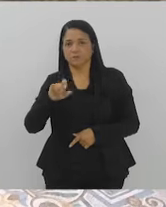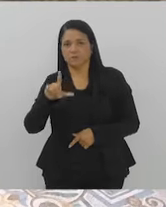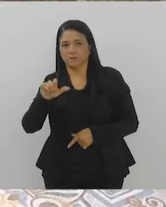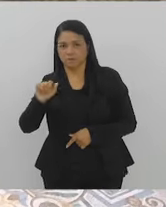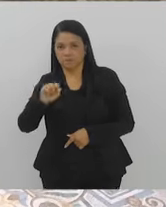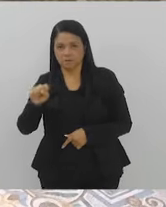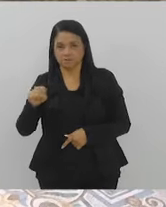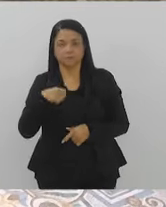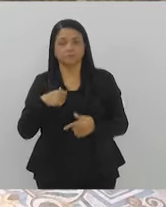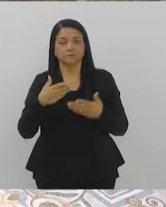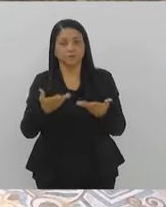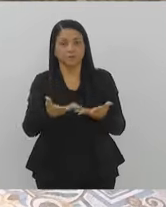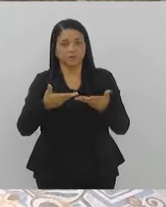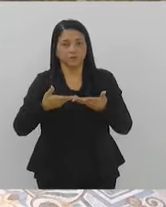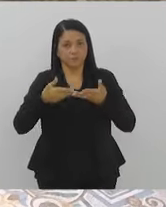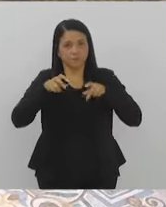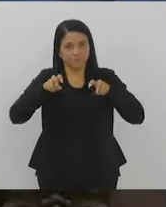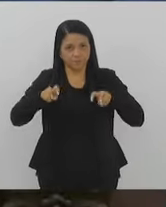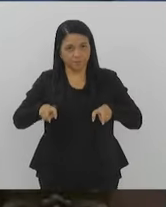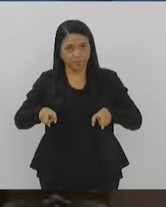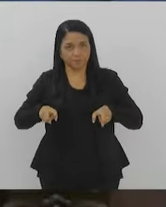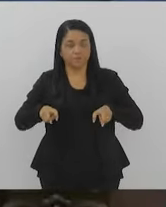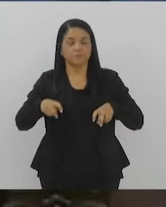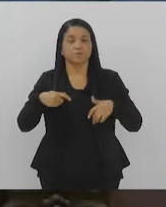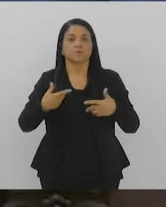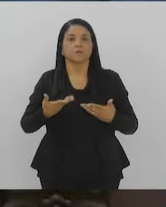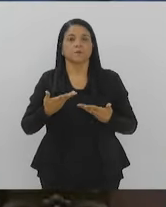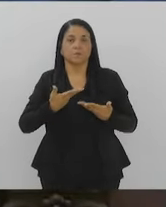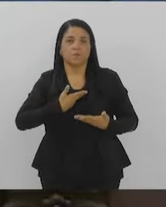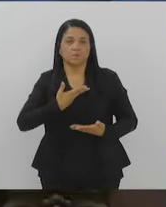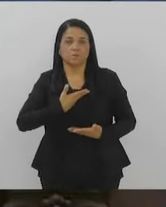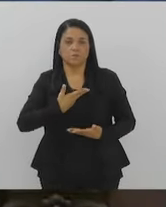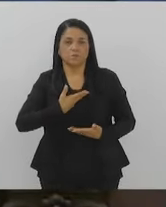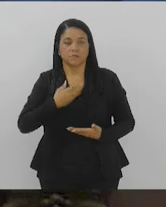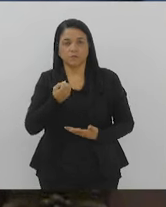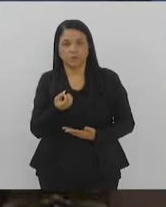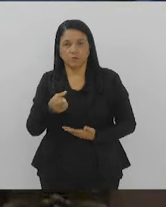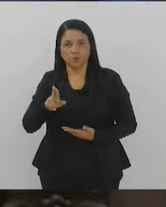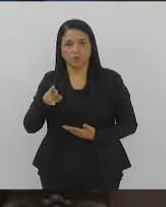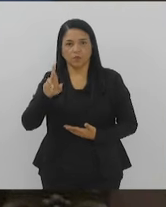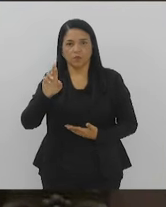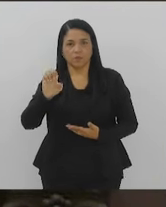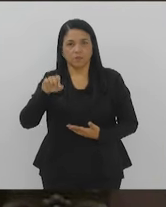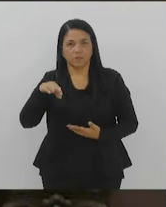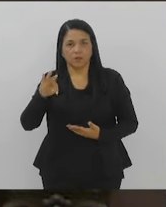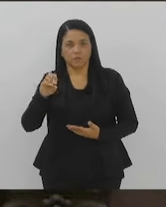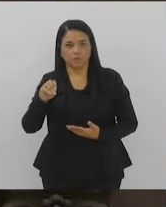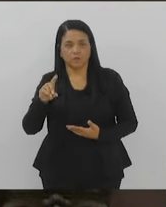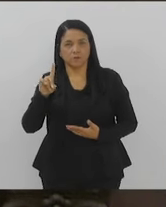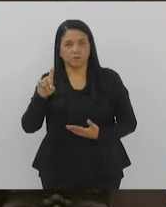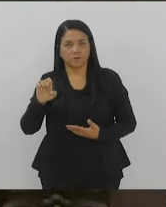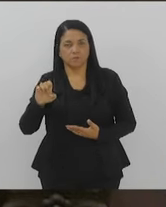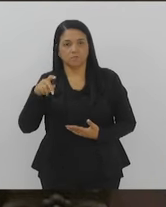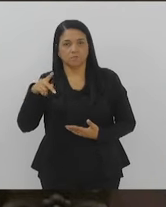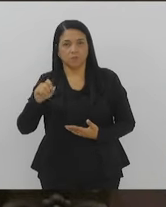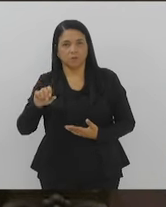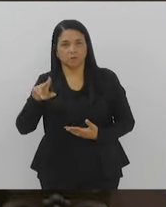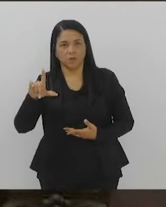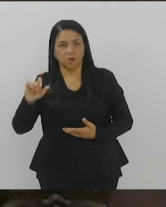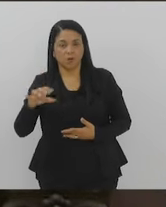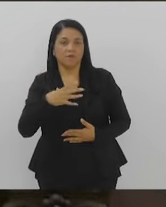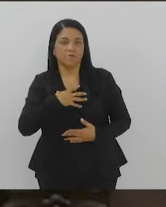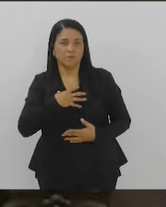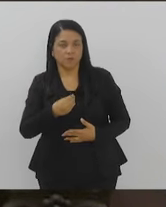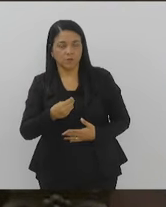Convido para compor a mesa o meu amigo, doutor Renato de Paula, filho do nosso eterno